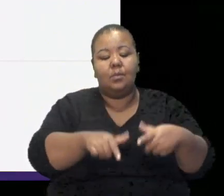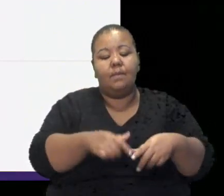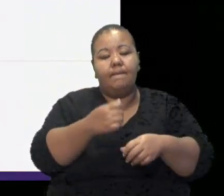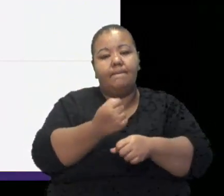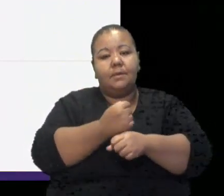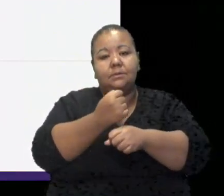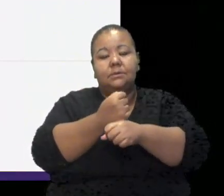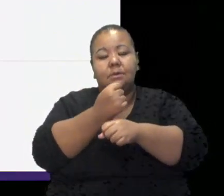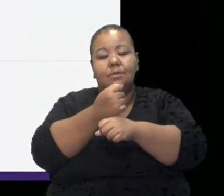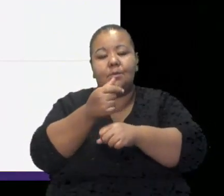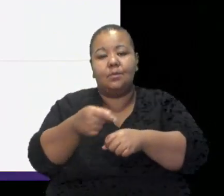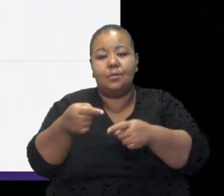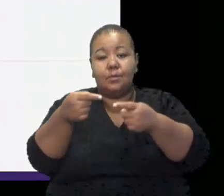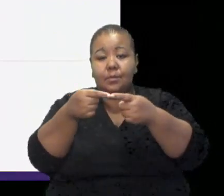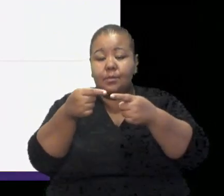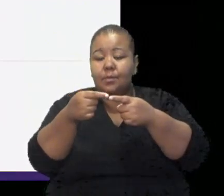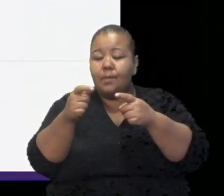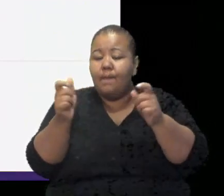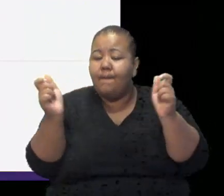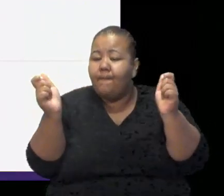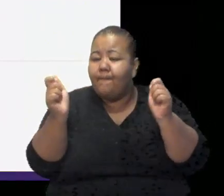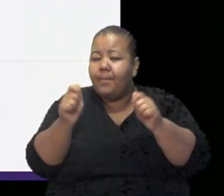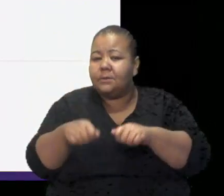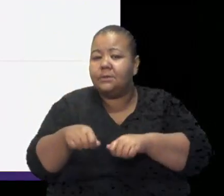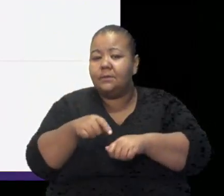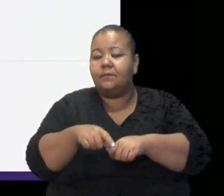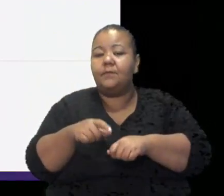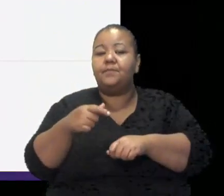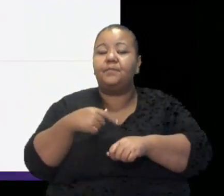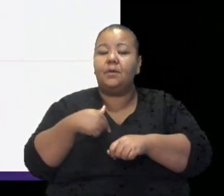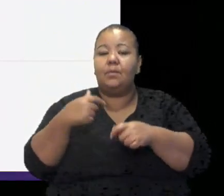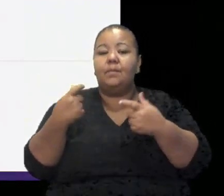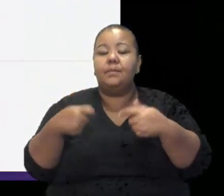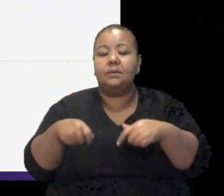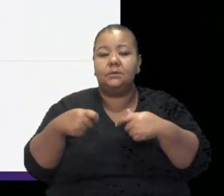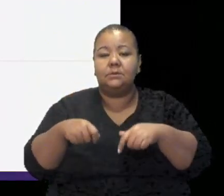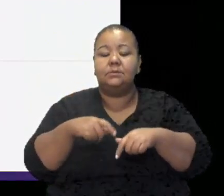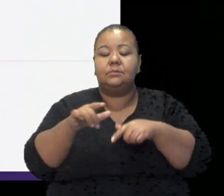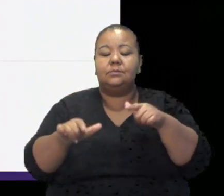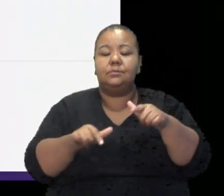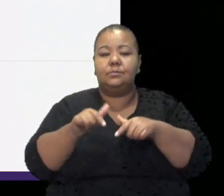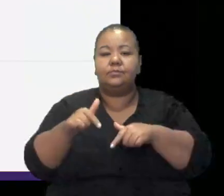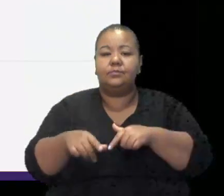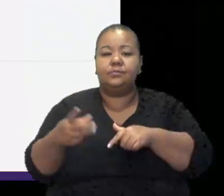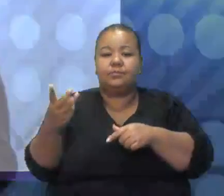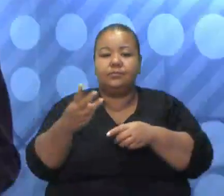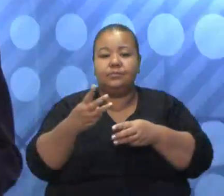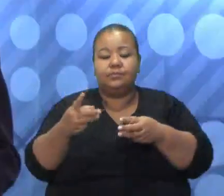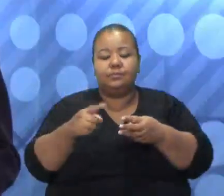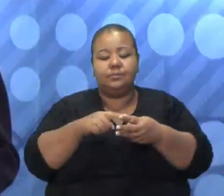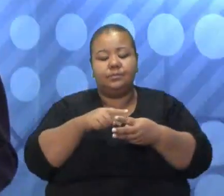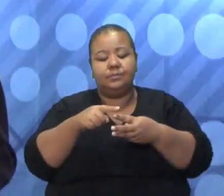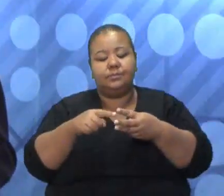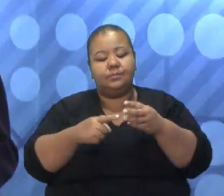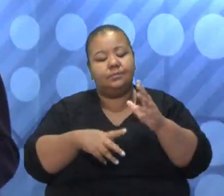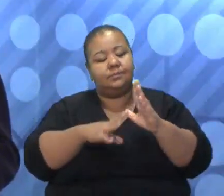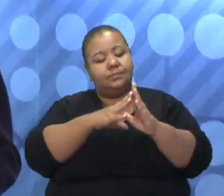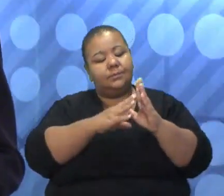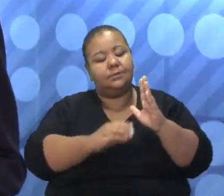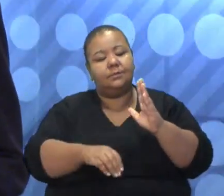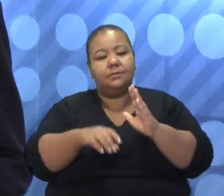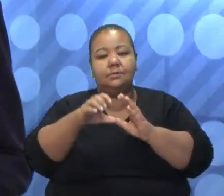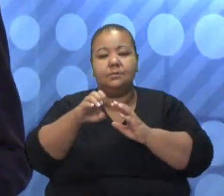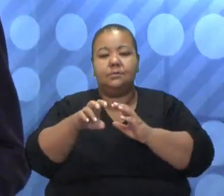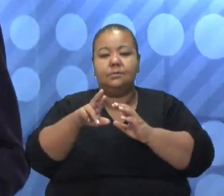mais adequada possível, eu preciso necessariamente trabalhar com esses 3 modelos de ergonomia,